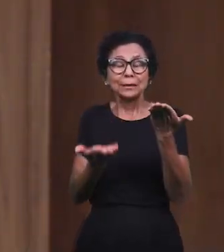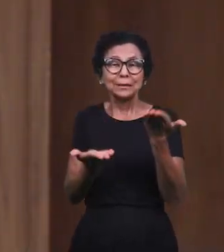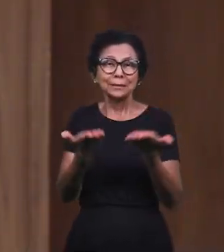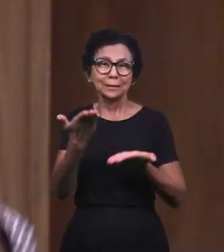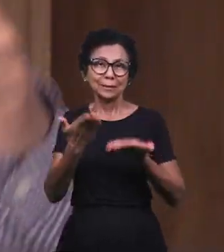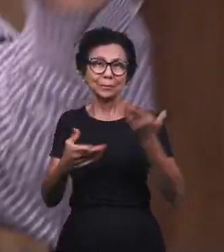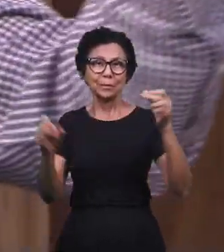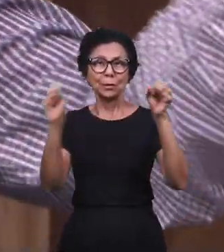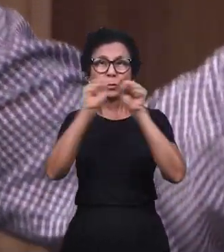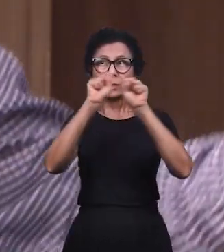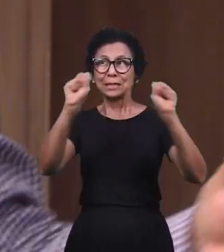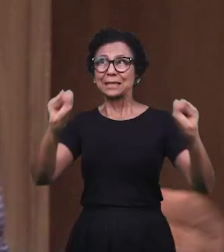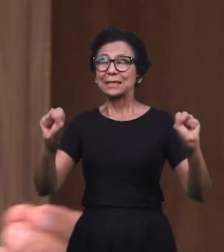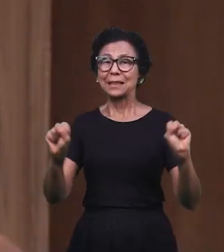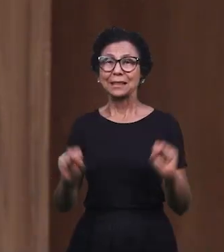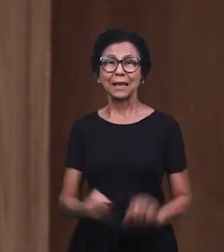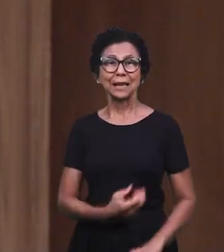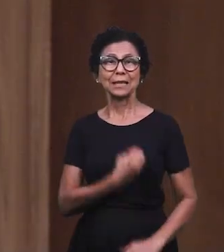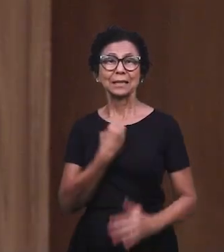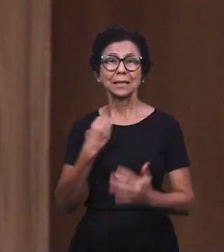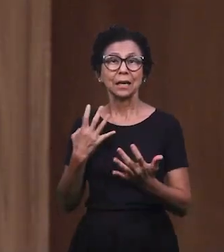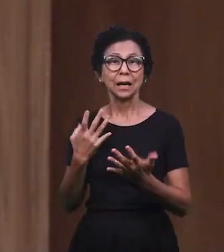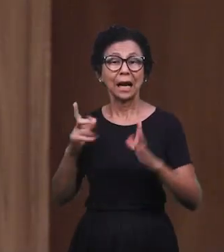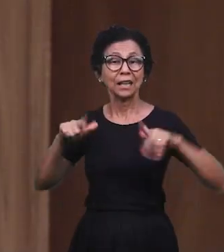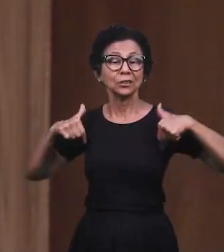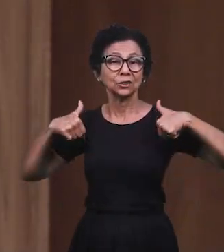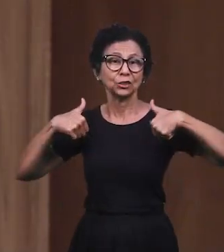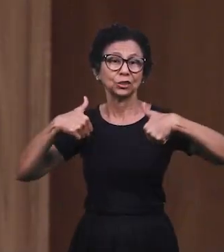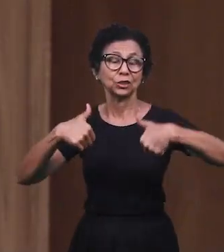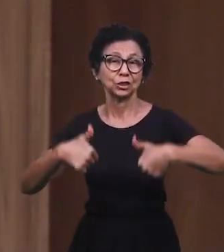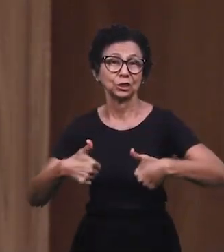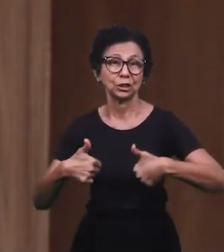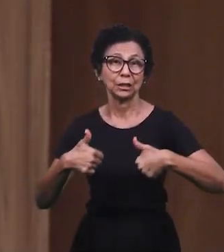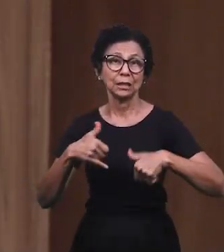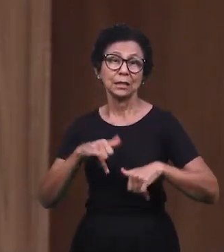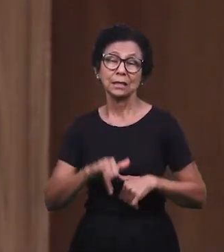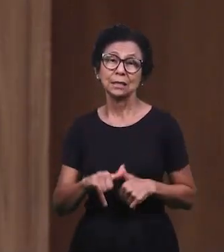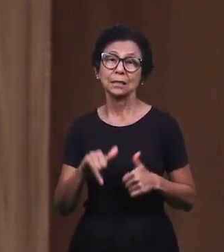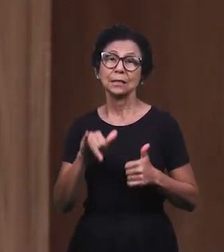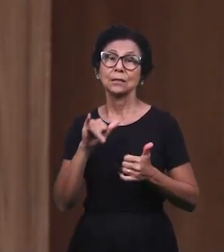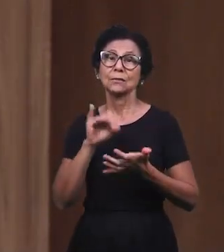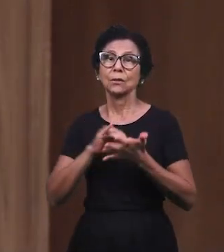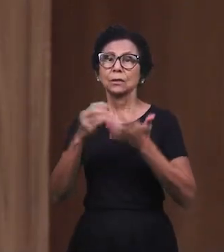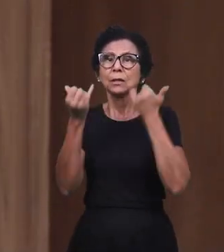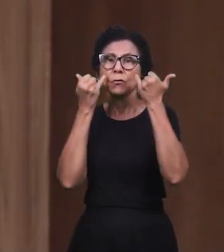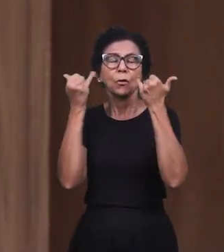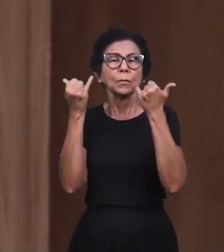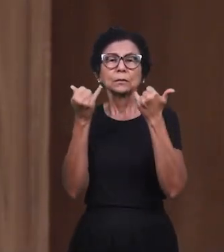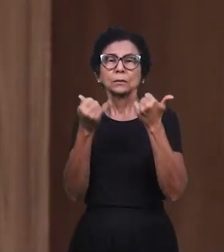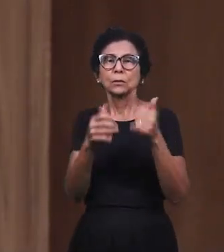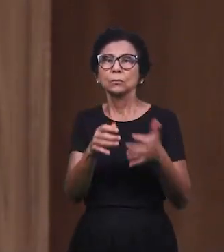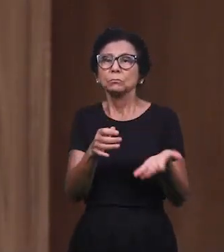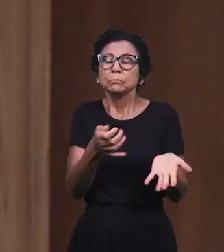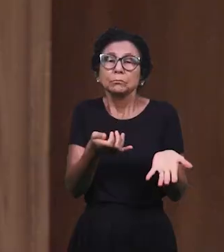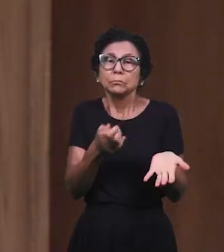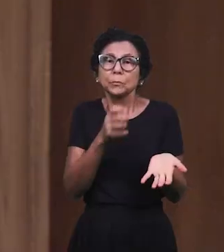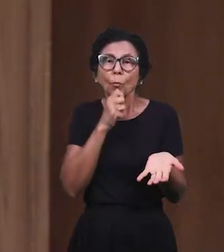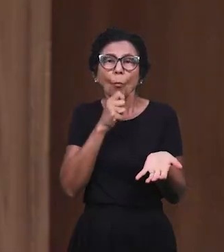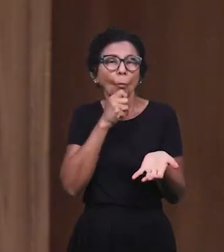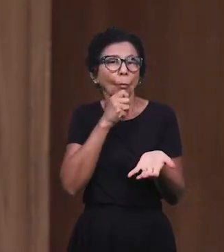funcione. O sistema não funciona sem informação, não é?